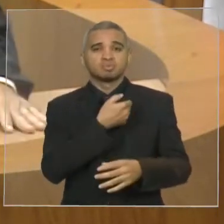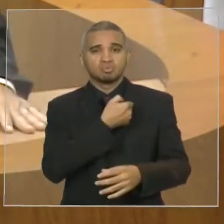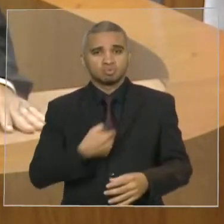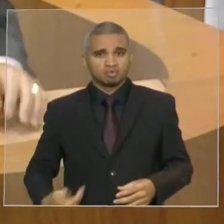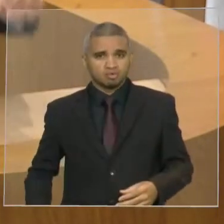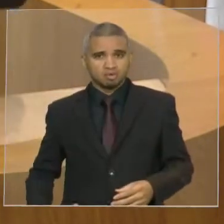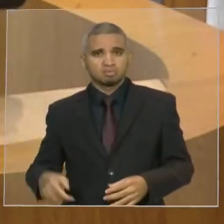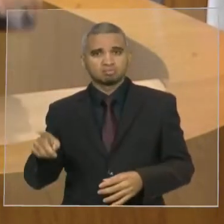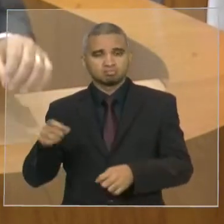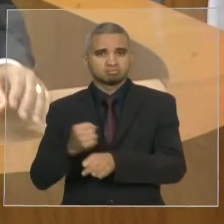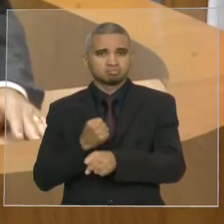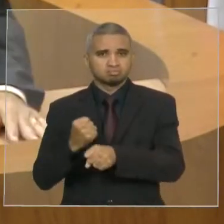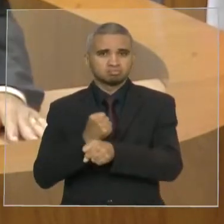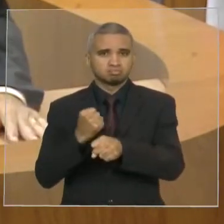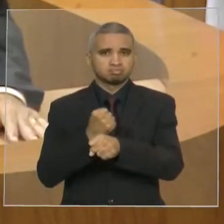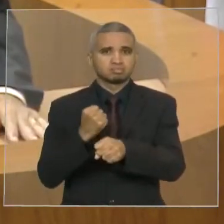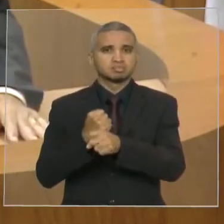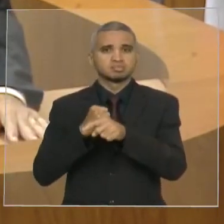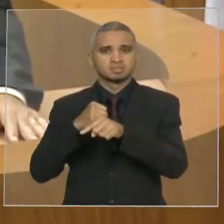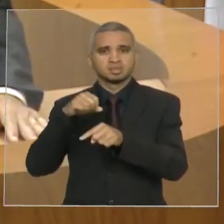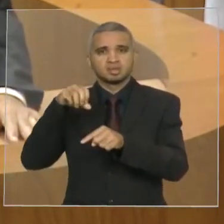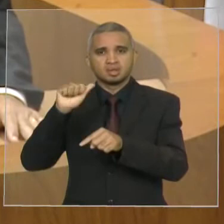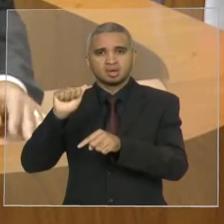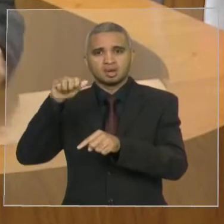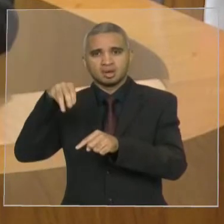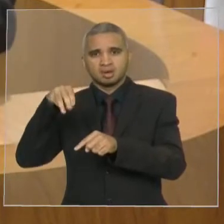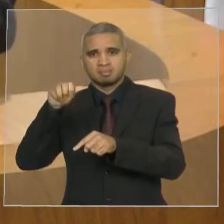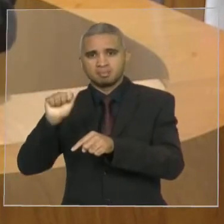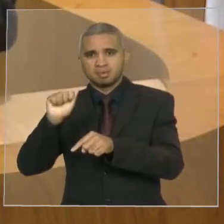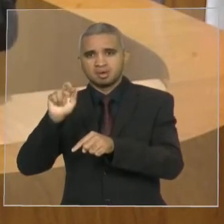fazendo, um em Amarante e o outro em João Lisboa.